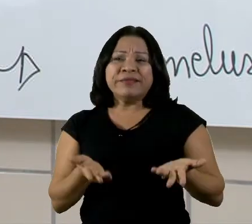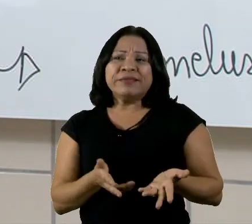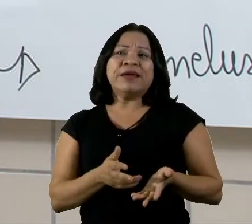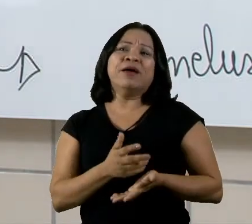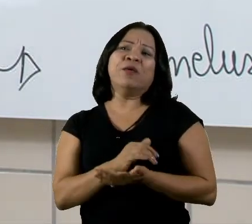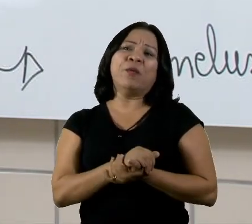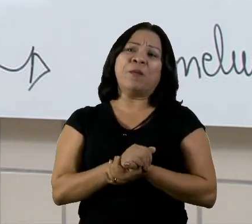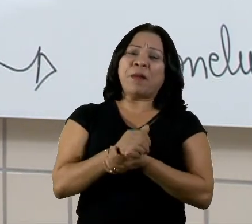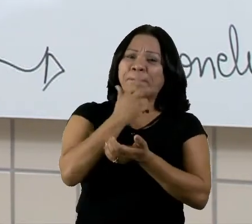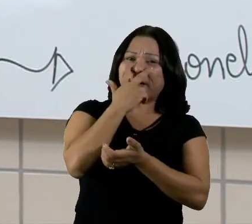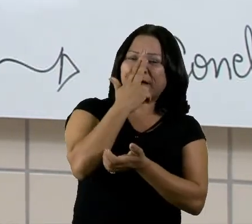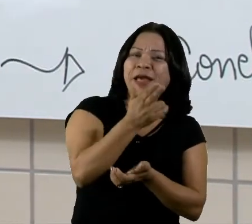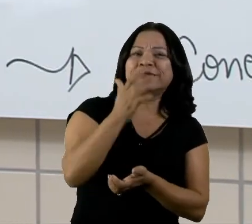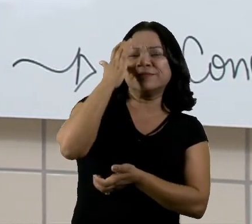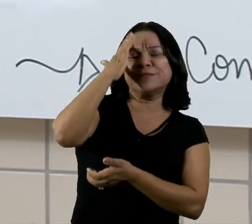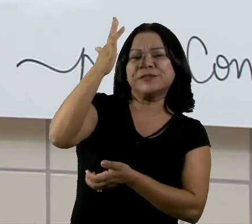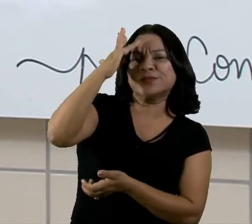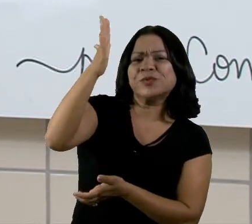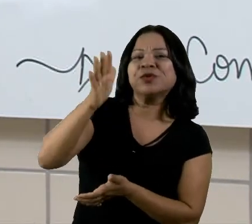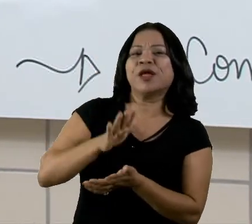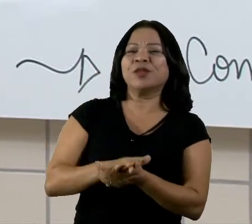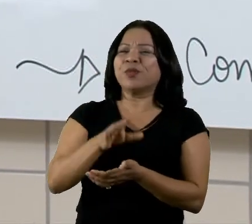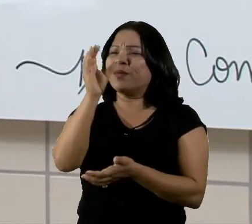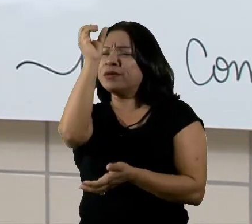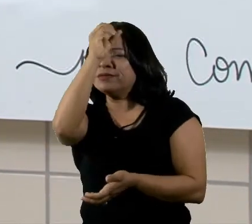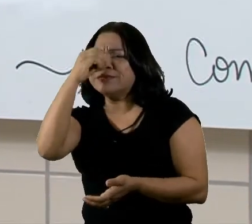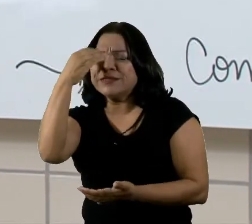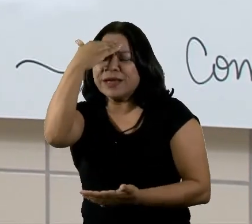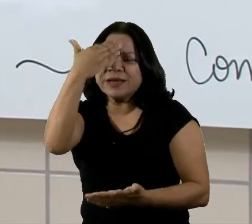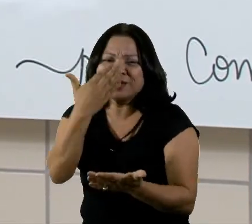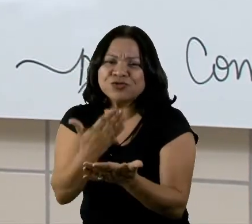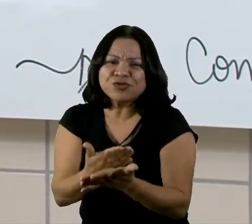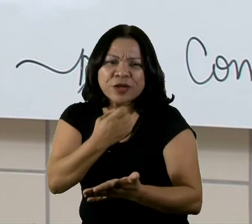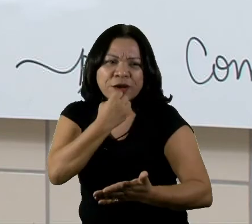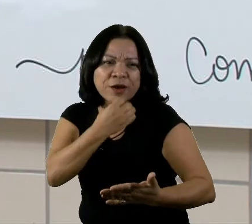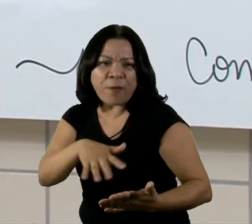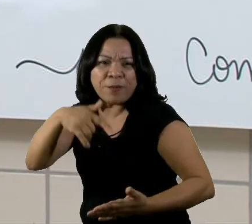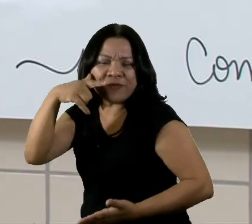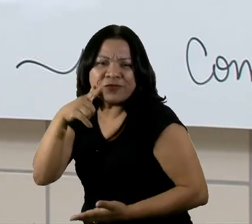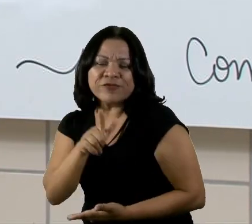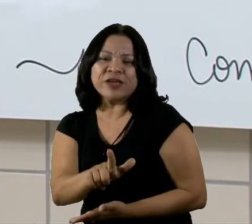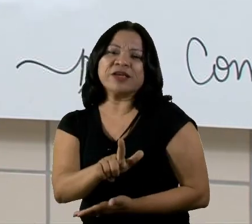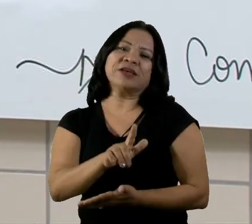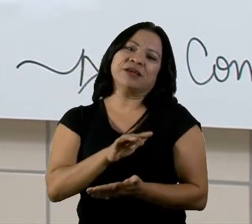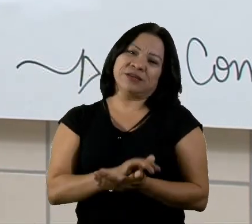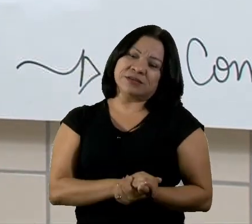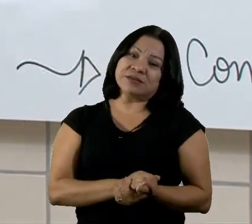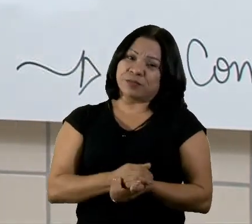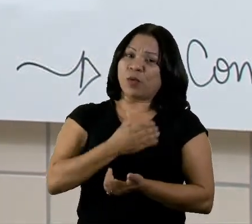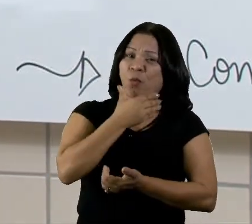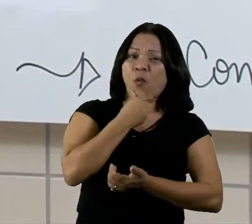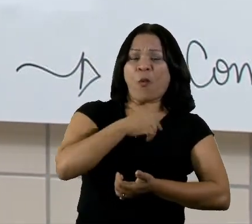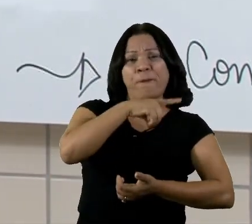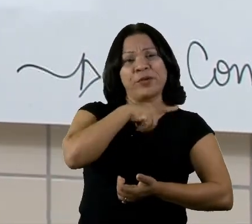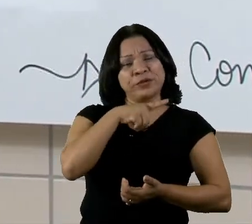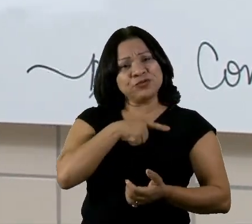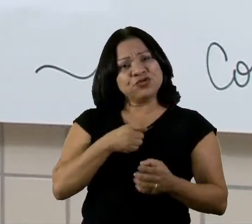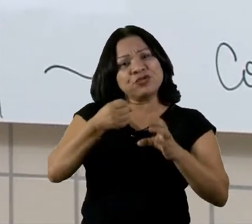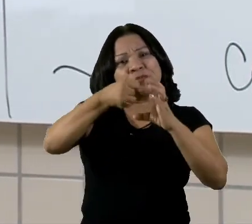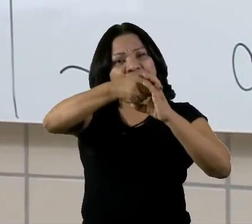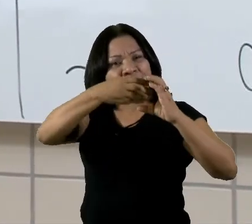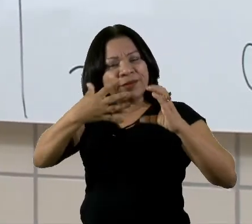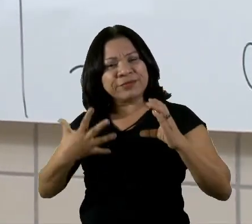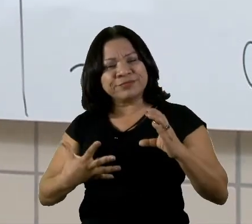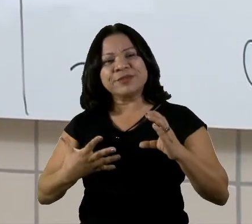ingênuo, acreditar que o bem irá vencer. Dom Quixote, ele tinha essas características.